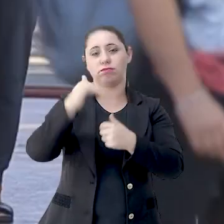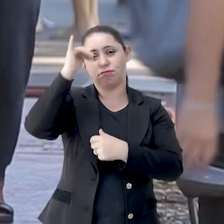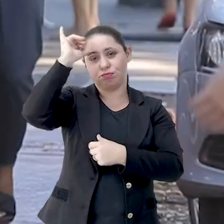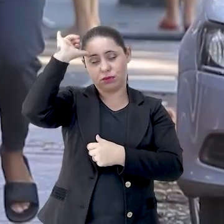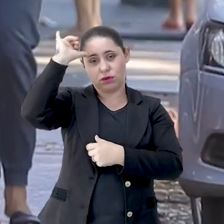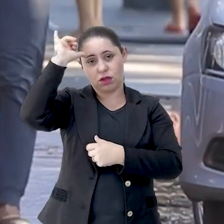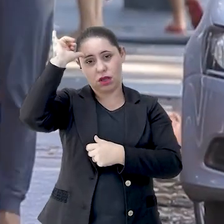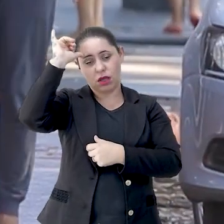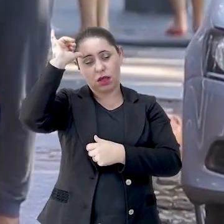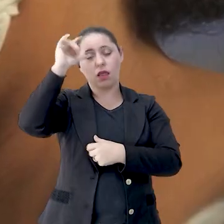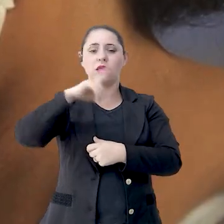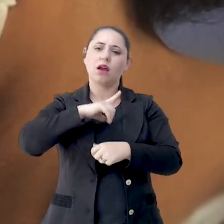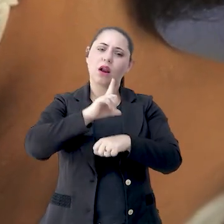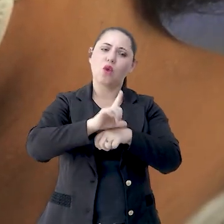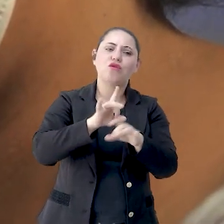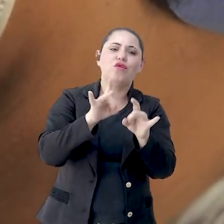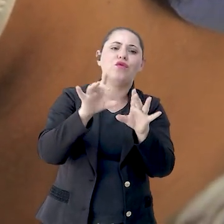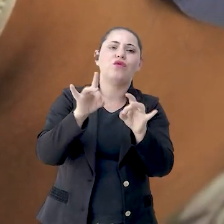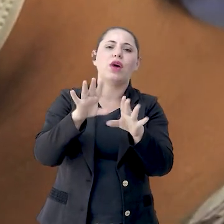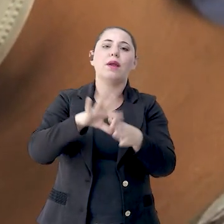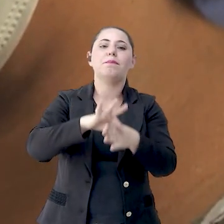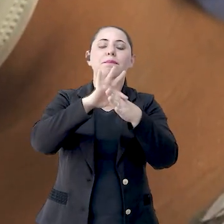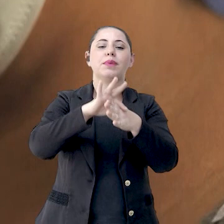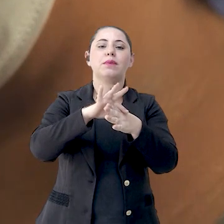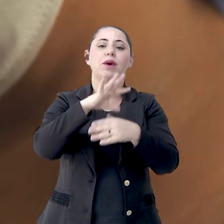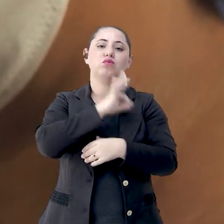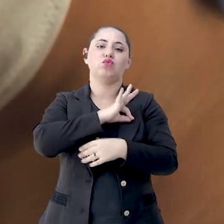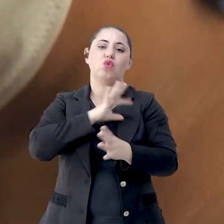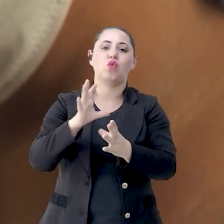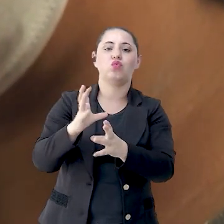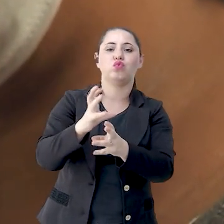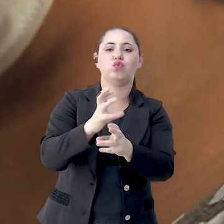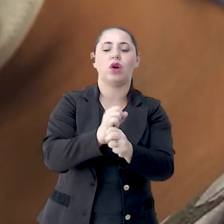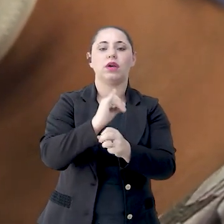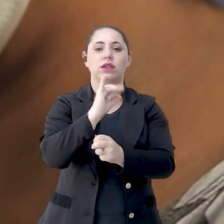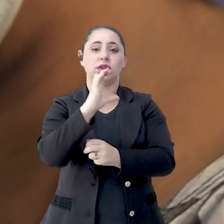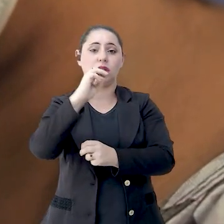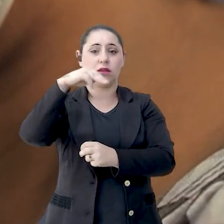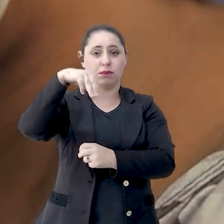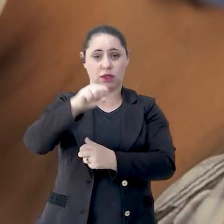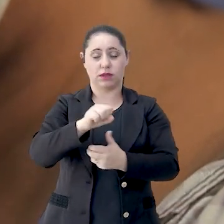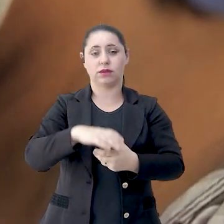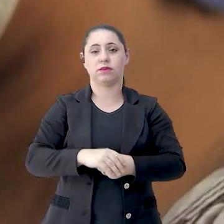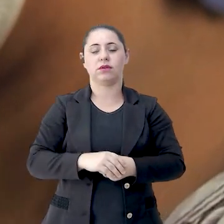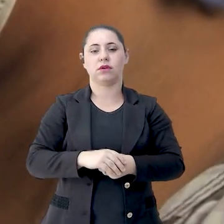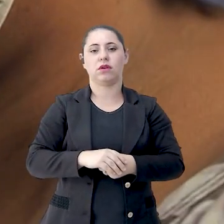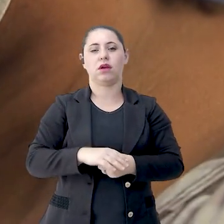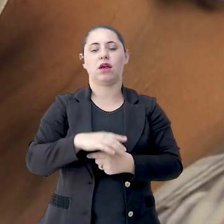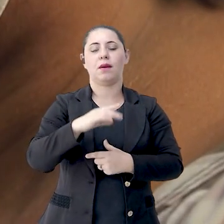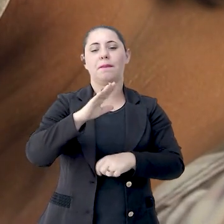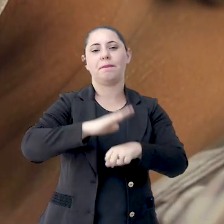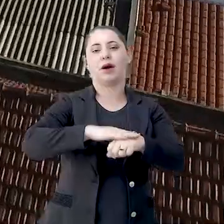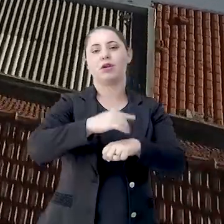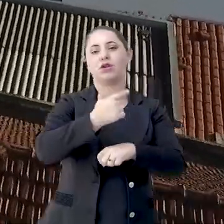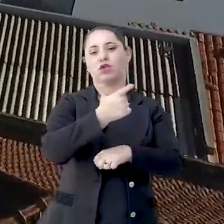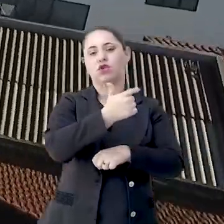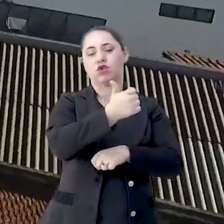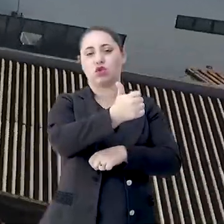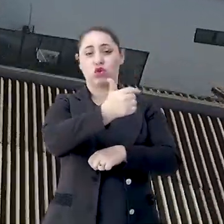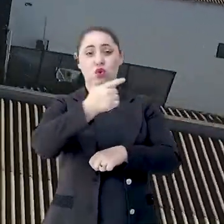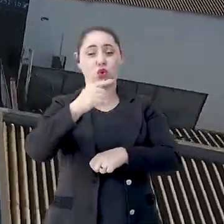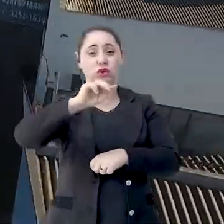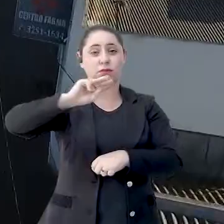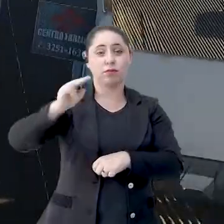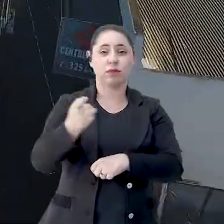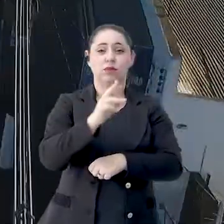arrecadação de ICMS, no valor de mais de 12 milhões de reais em 2019. Em